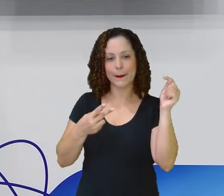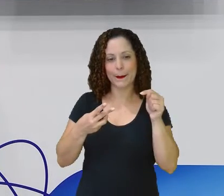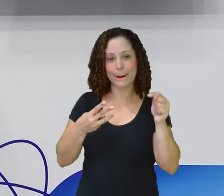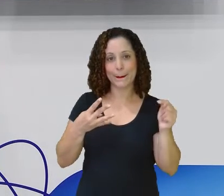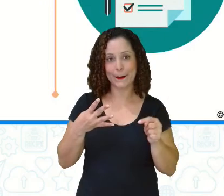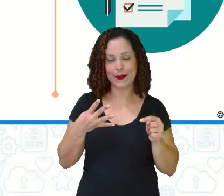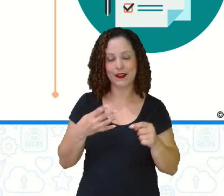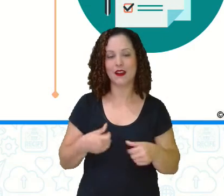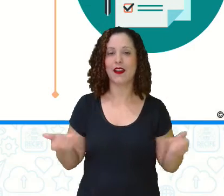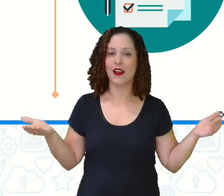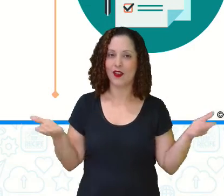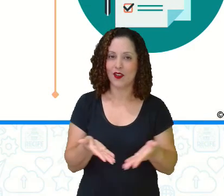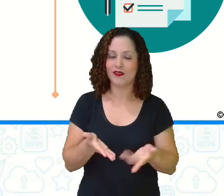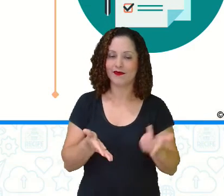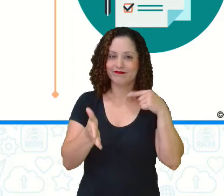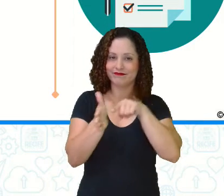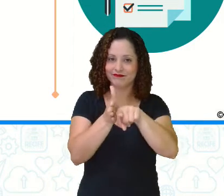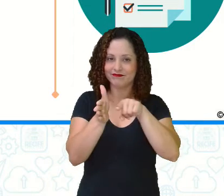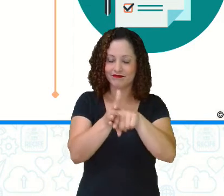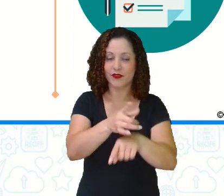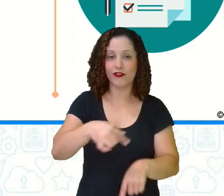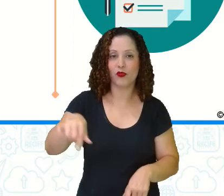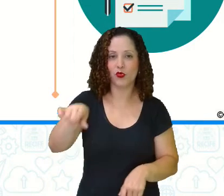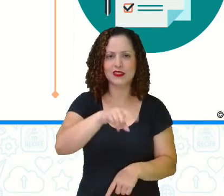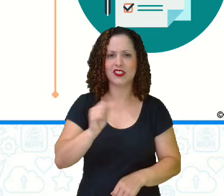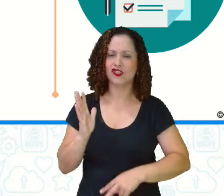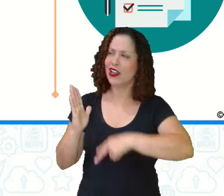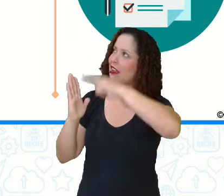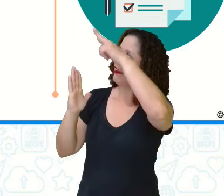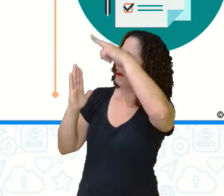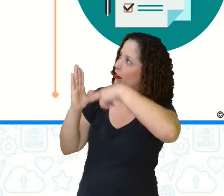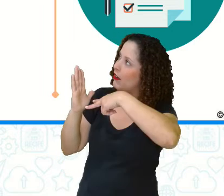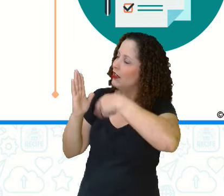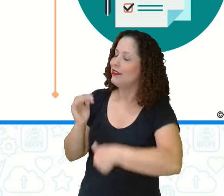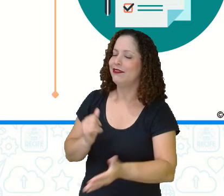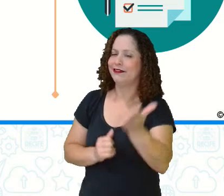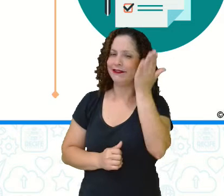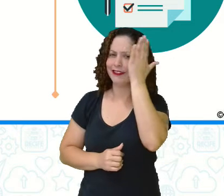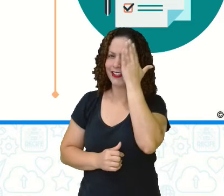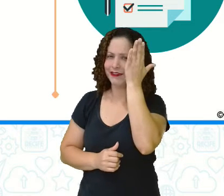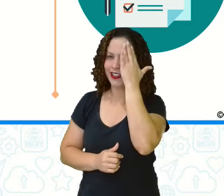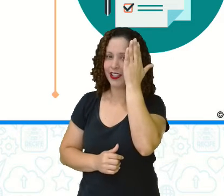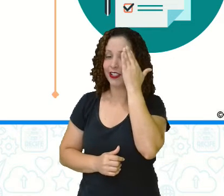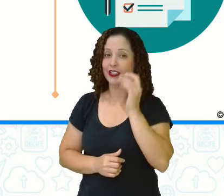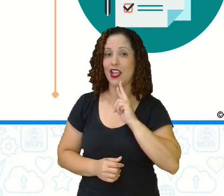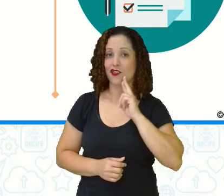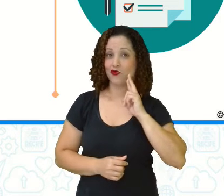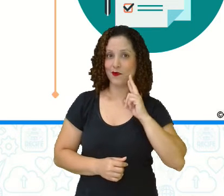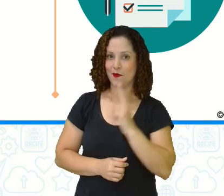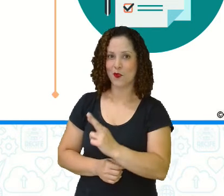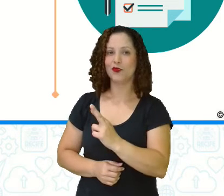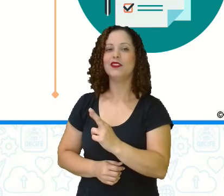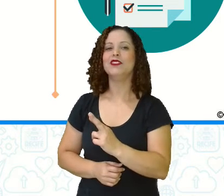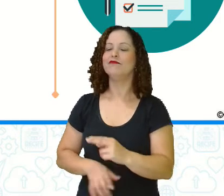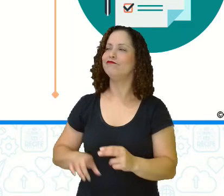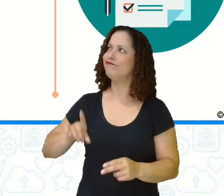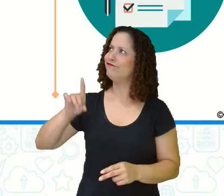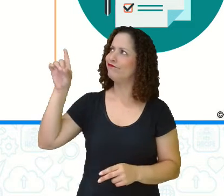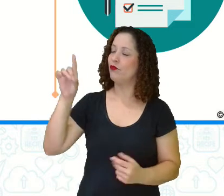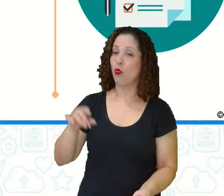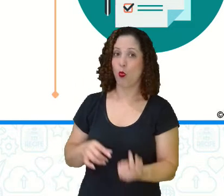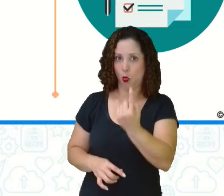Aí eu vou fazer as perguntas, vocês vão ler, vão interpretar essa pergunta e a gente vai responder uma